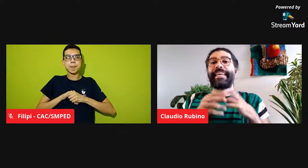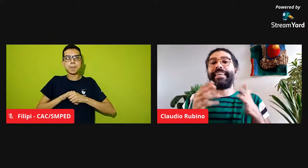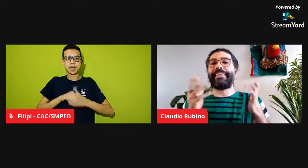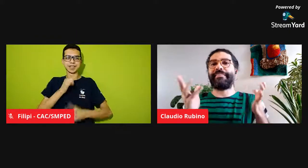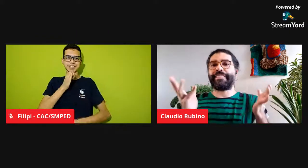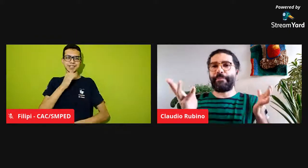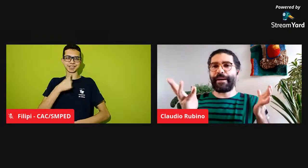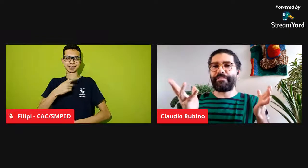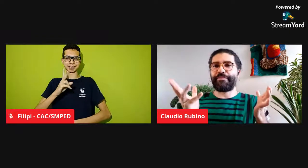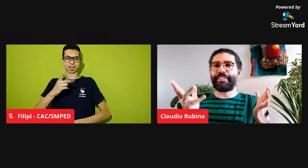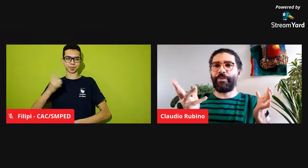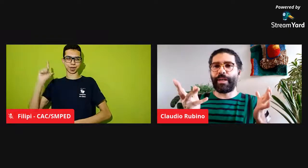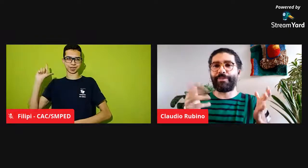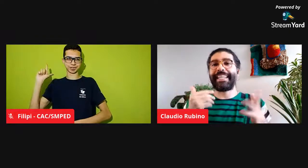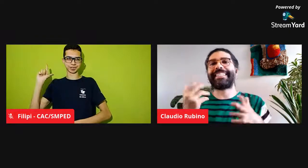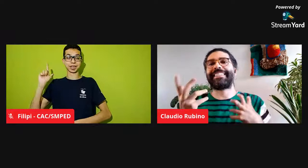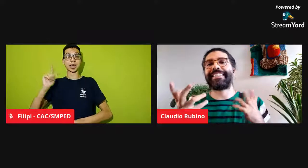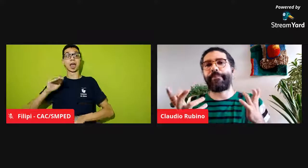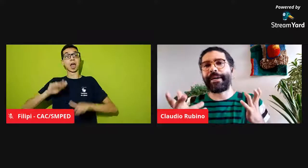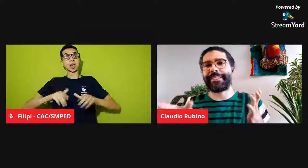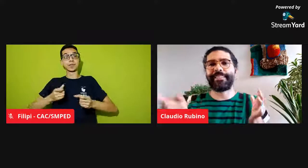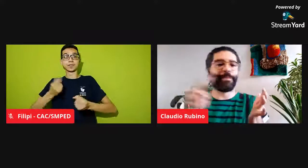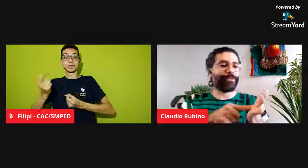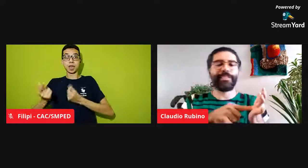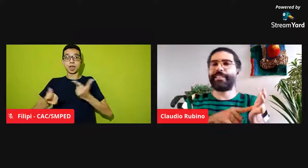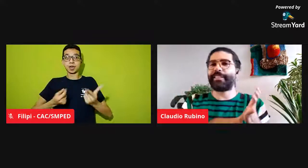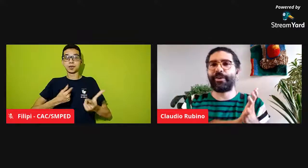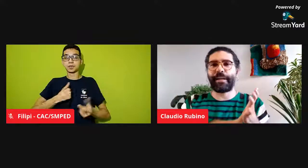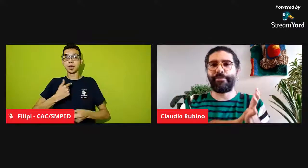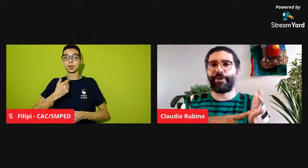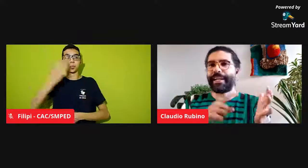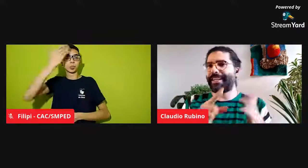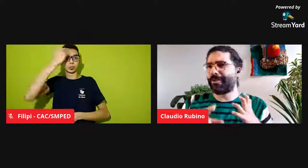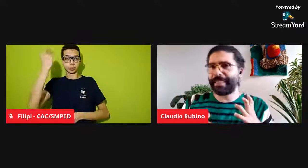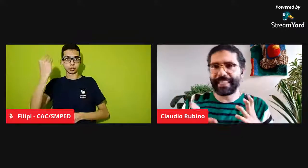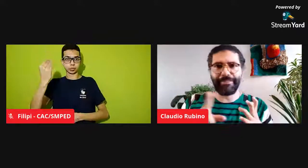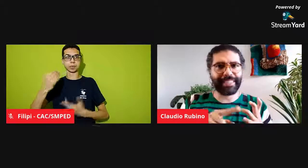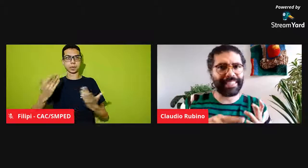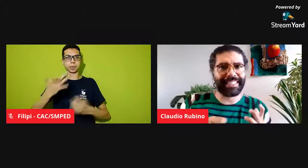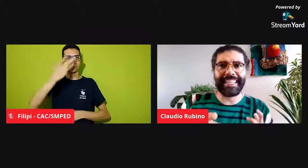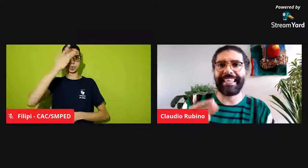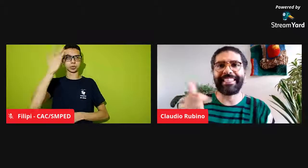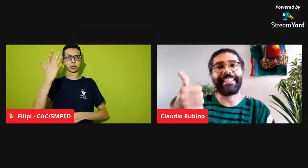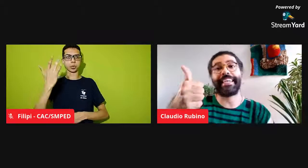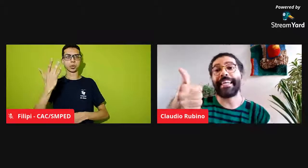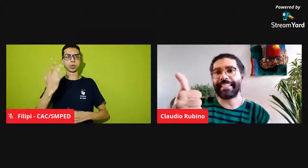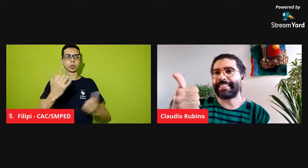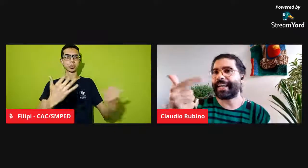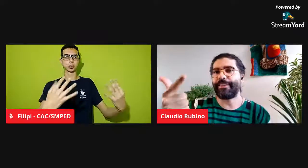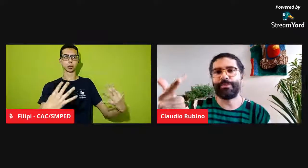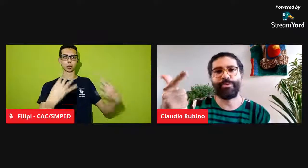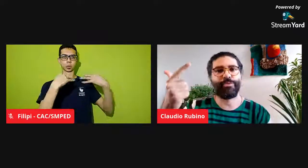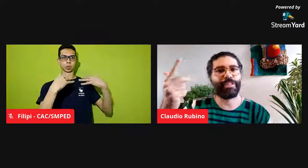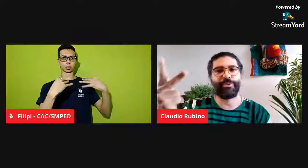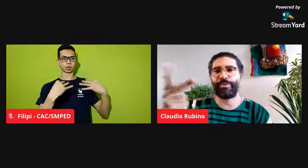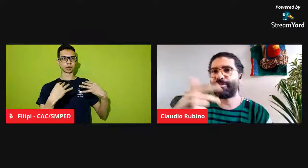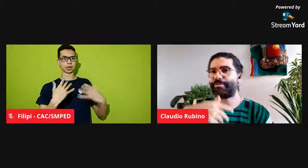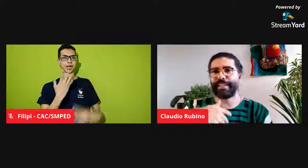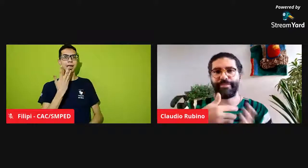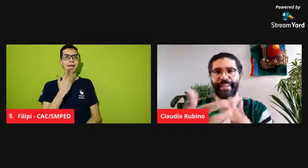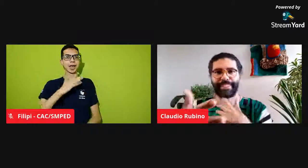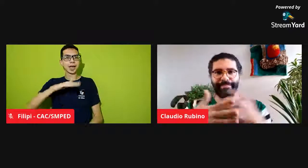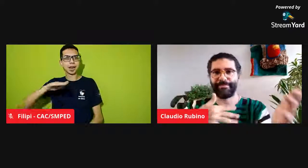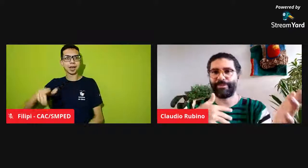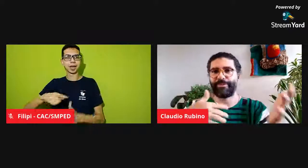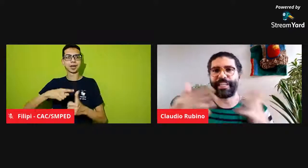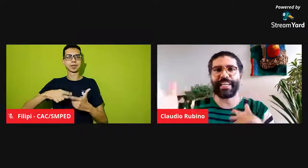conversando. E aí, escapava de vez em quando. Nessas escapadas, as pessoas direcionavam o olhar e começavam, assim, seguir. Gente, criança, adulto,